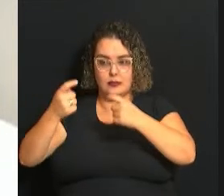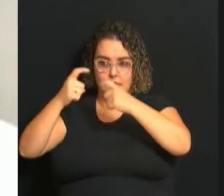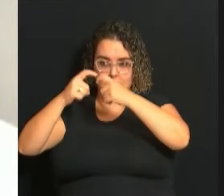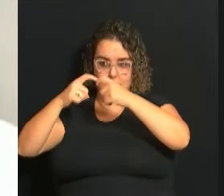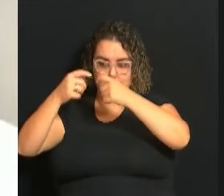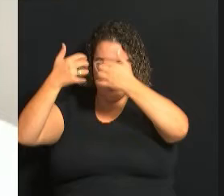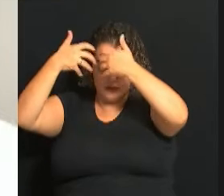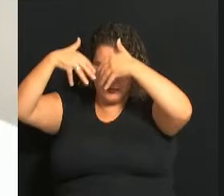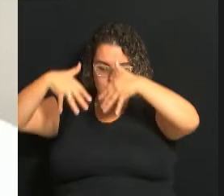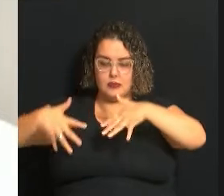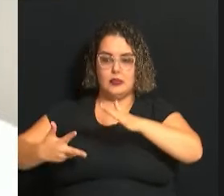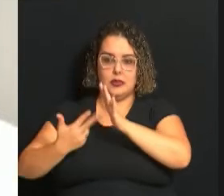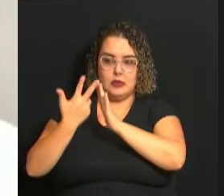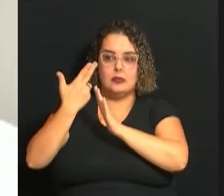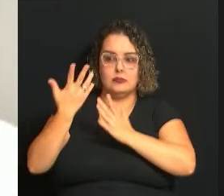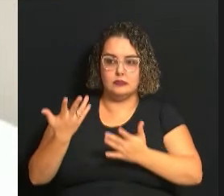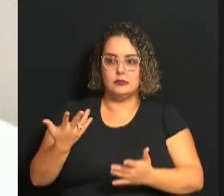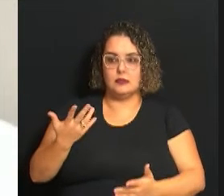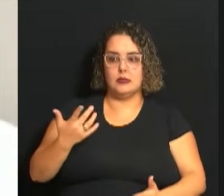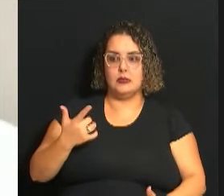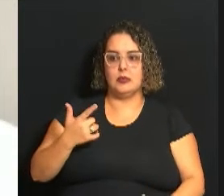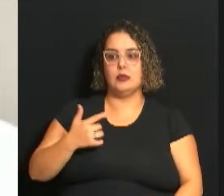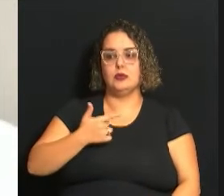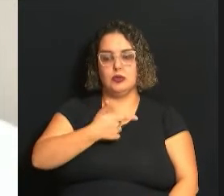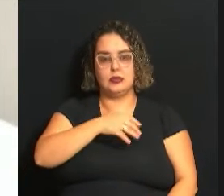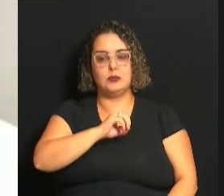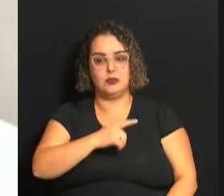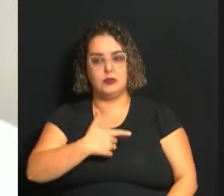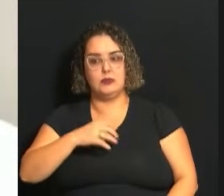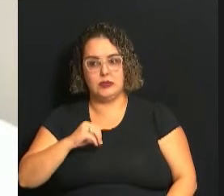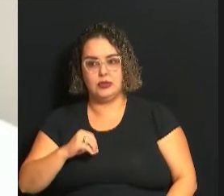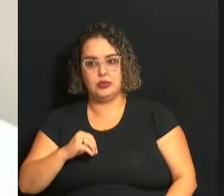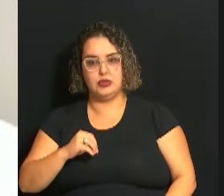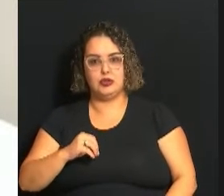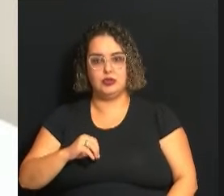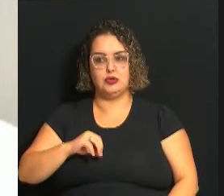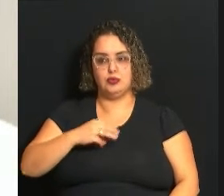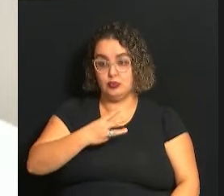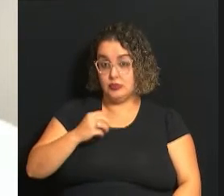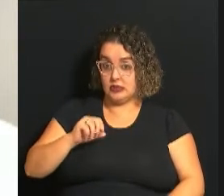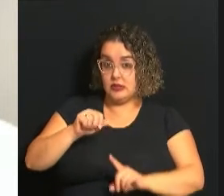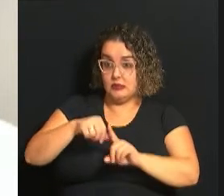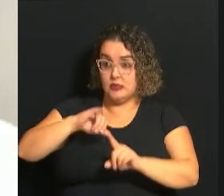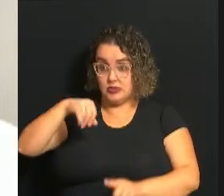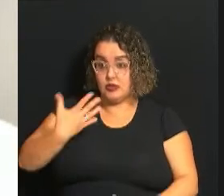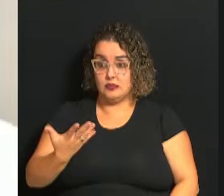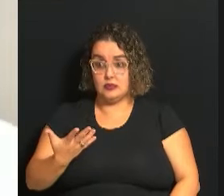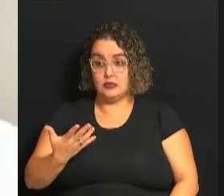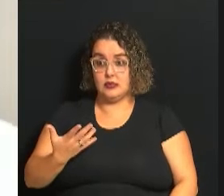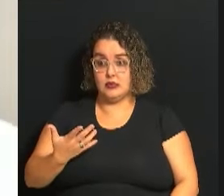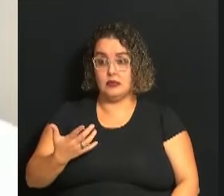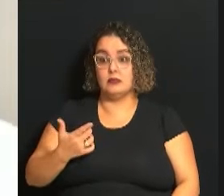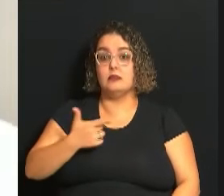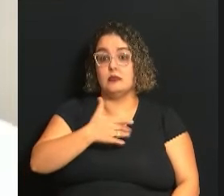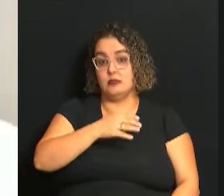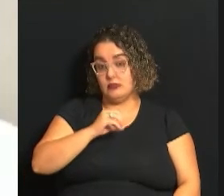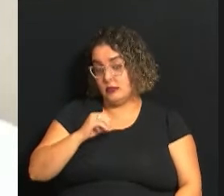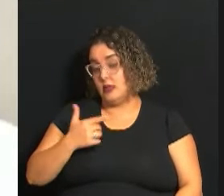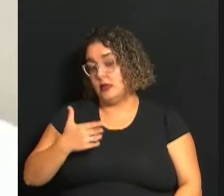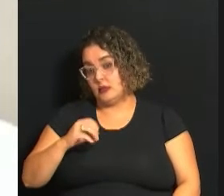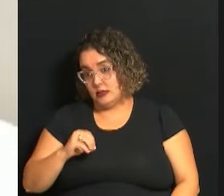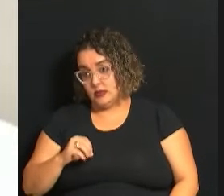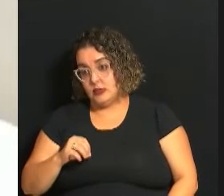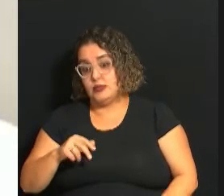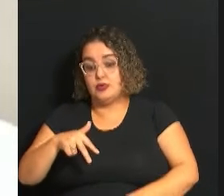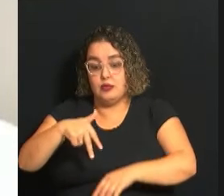30 de janeiro de 2020. E no dia seguinte, né, pasme ou não, mas eu já estava de pé, dentro da UTI.